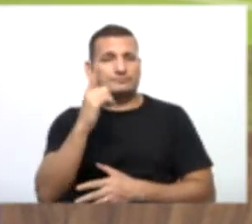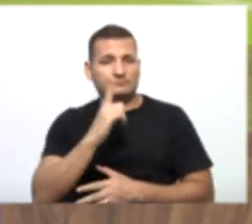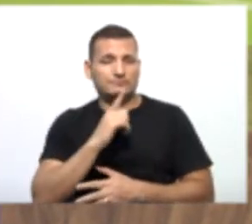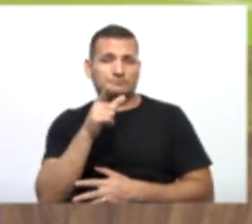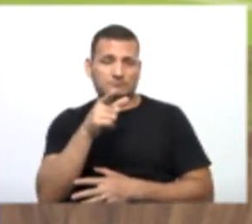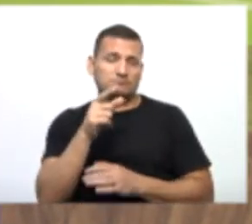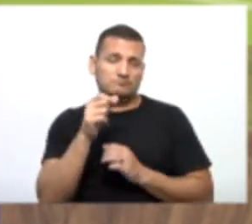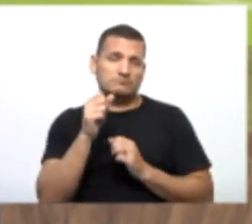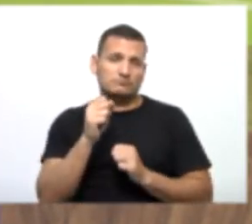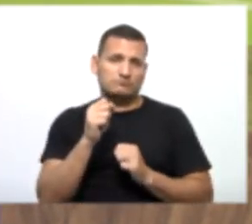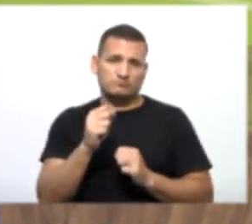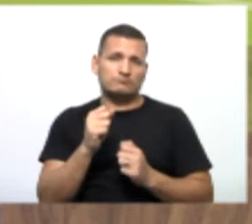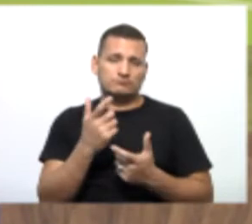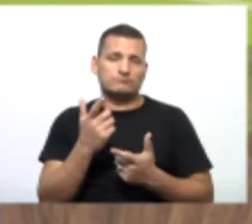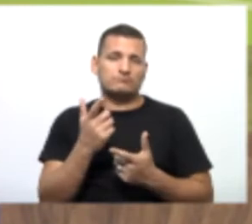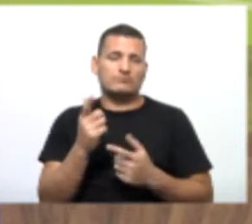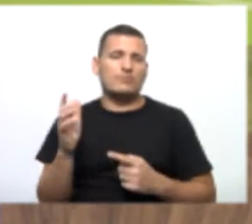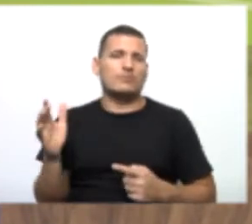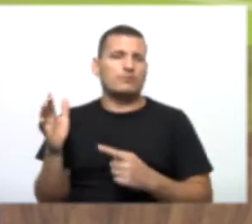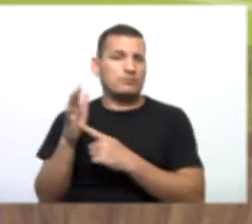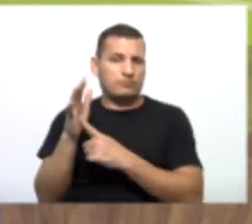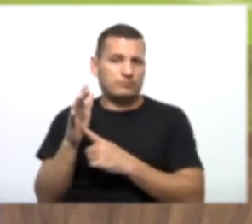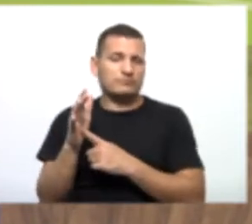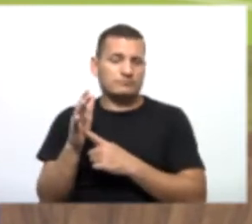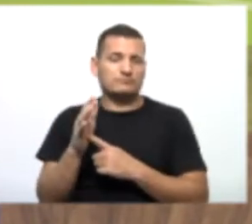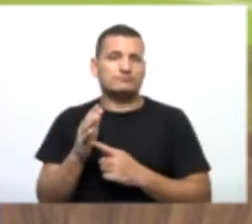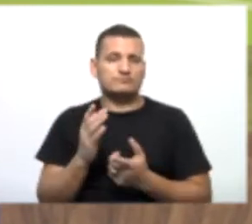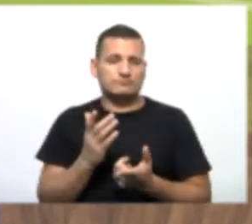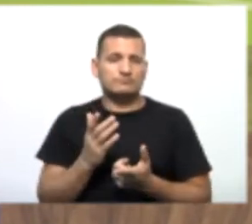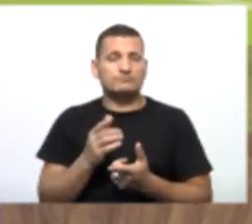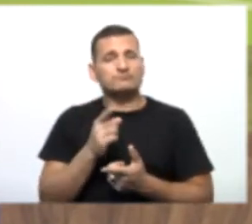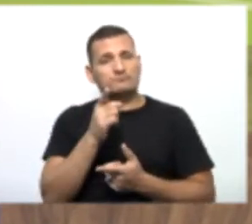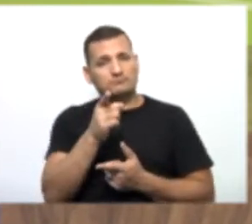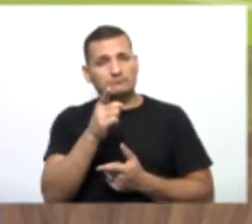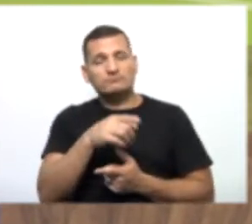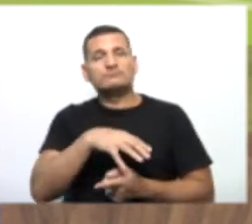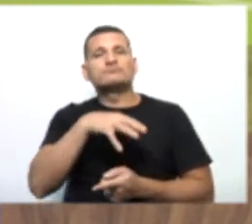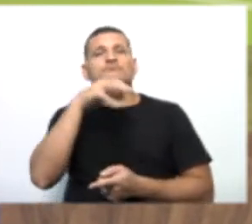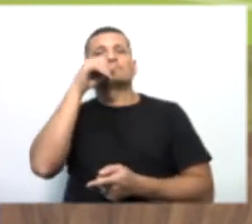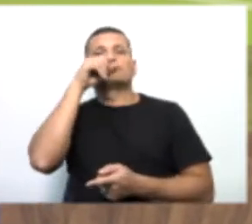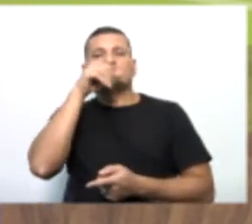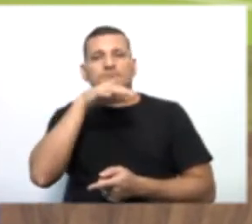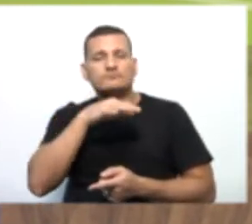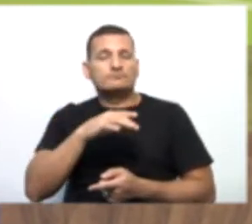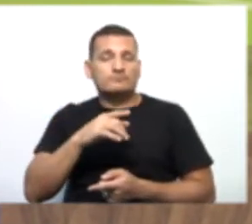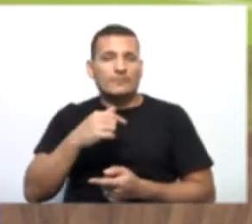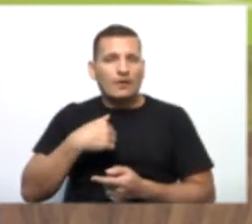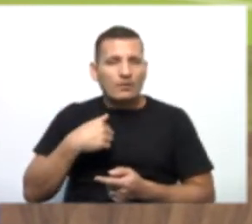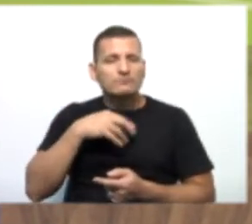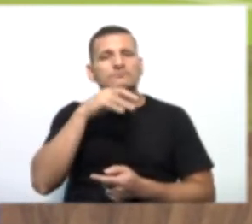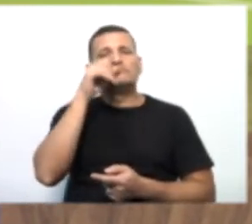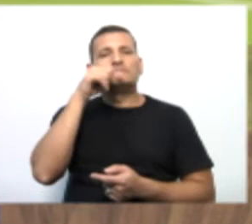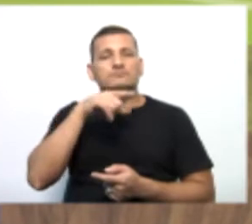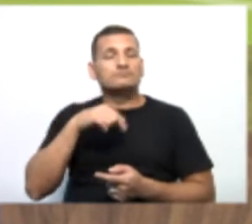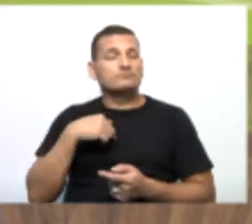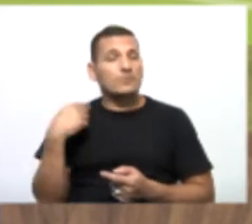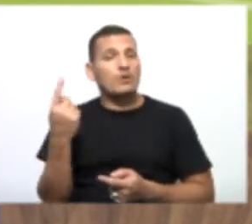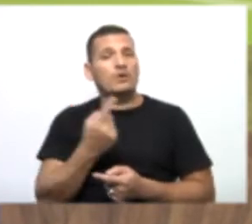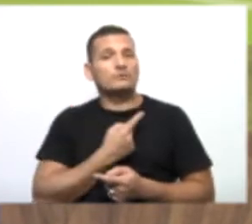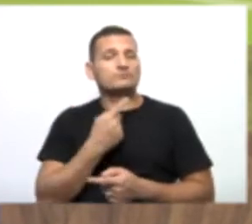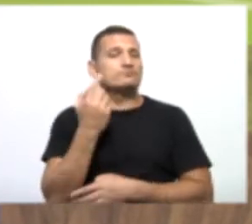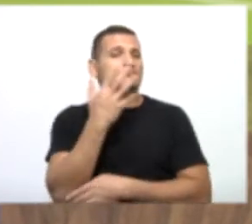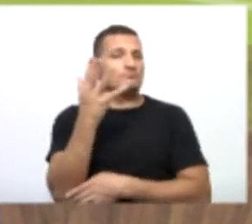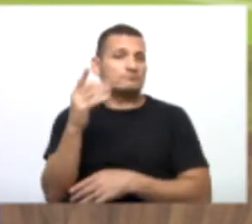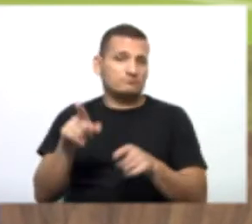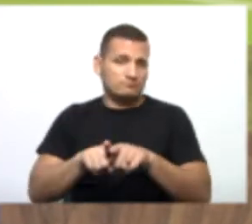emitindo gases aí, poluindo, né, o nosso ar que respiramos. É você que respira, eu que respiro. Então todos nós, a natureza também morre